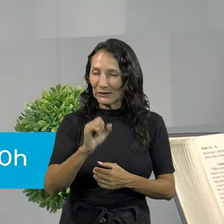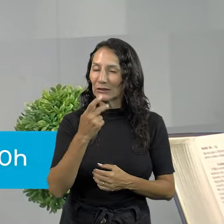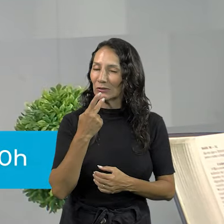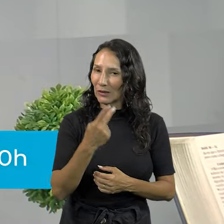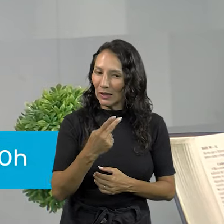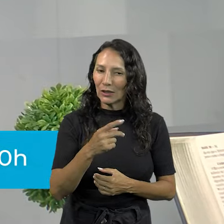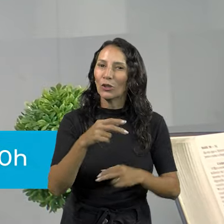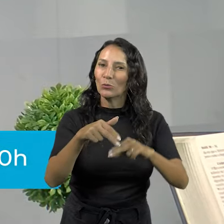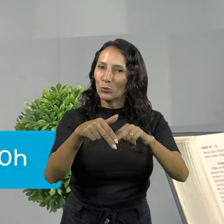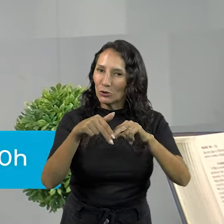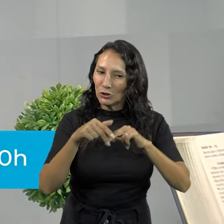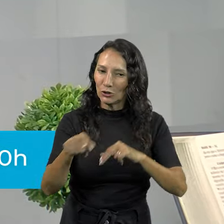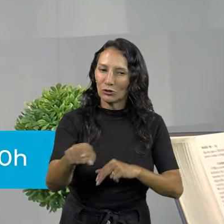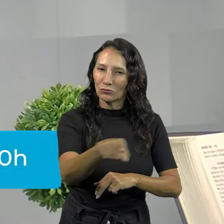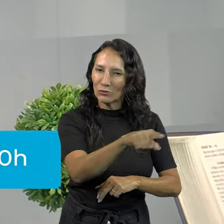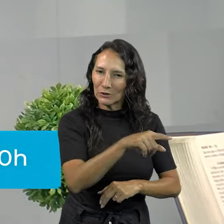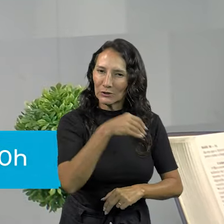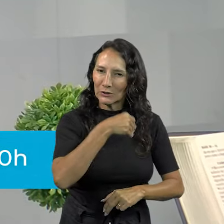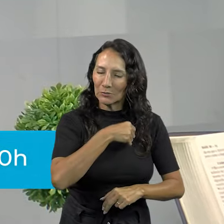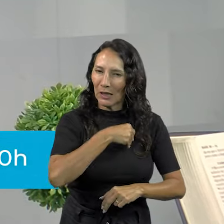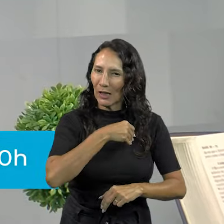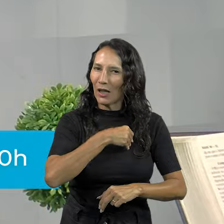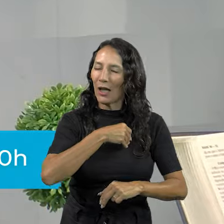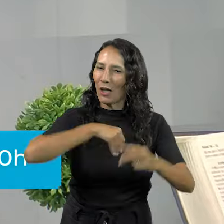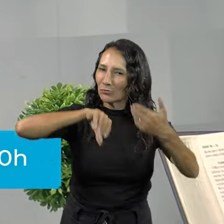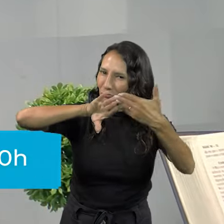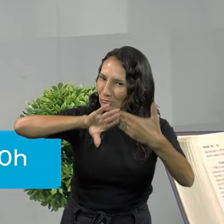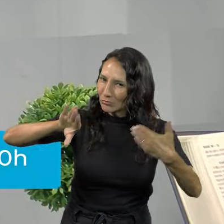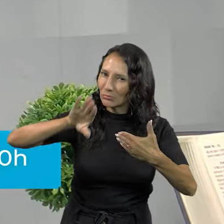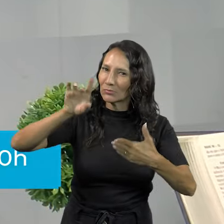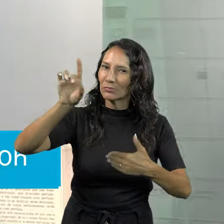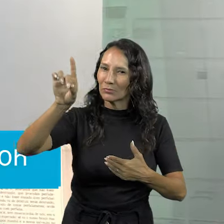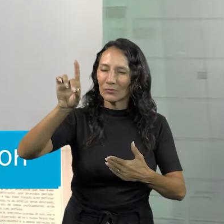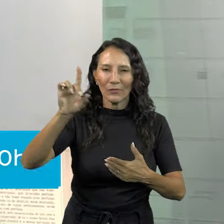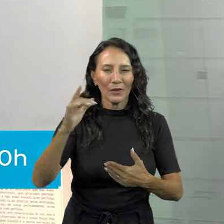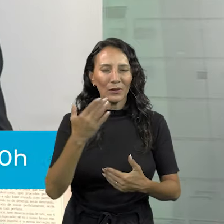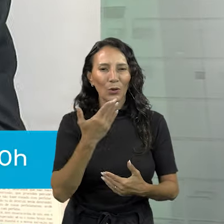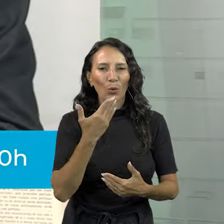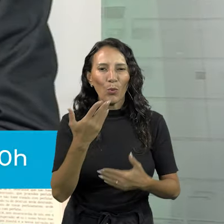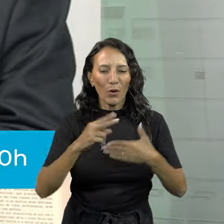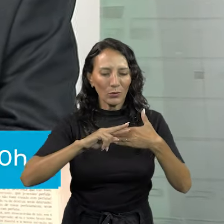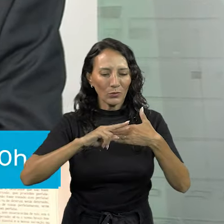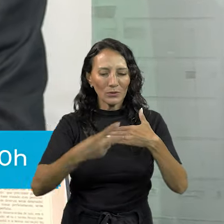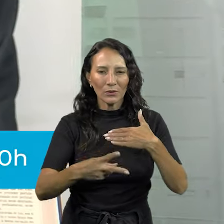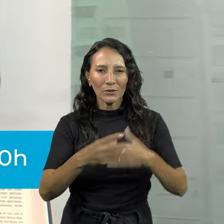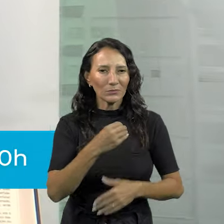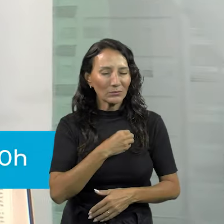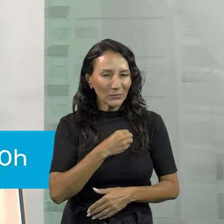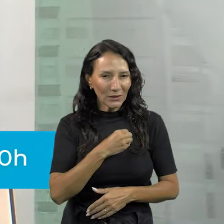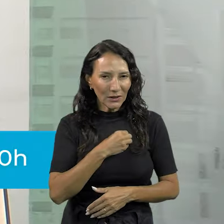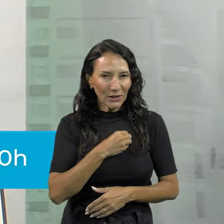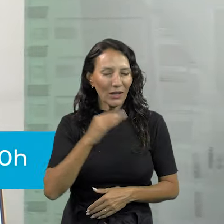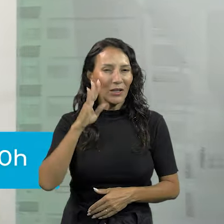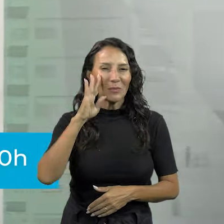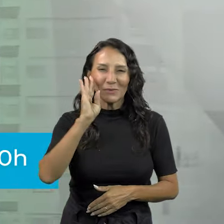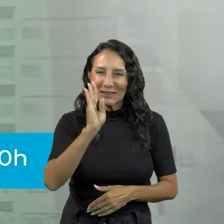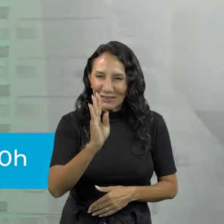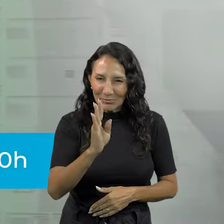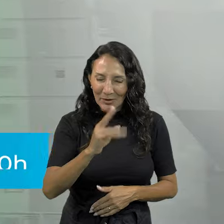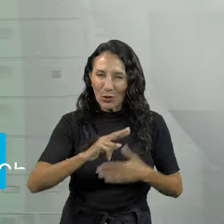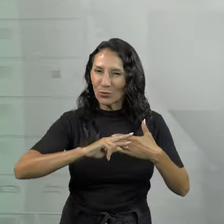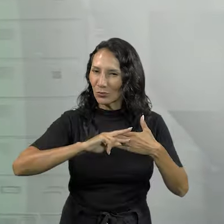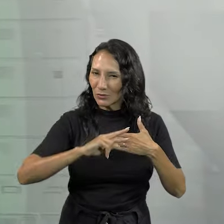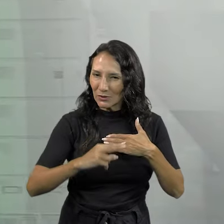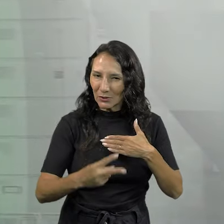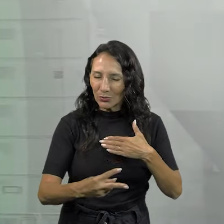iniquidades fazem separação entre vós e o vosso Deus. E qual é a consequência do pecado? A principal consequência